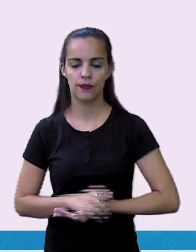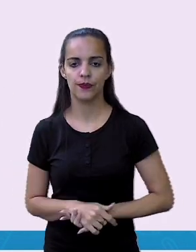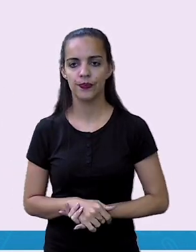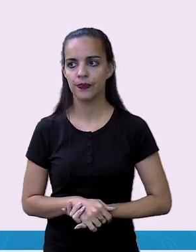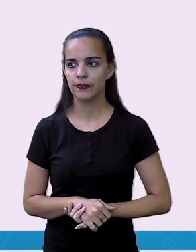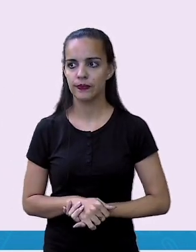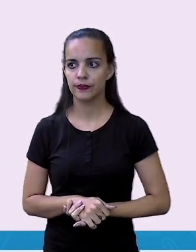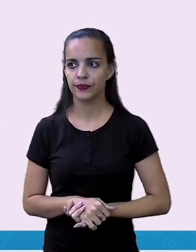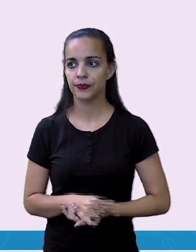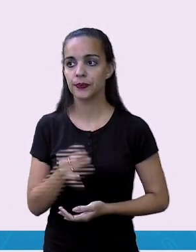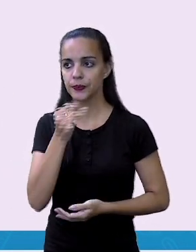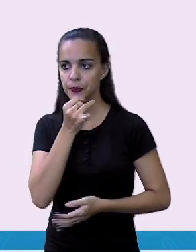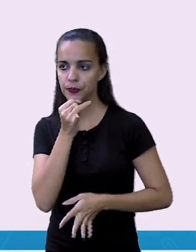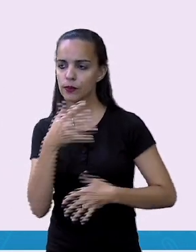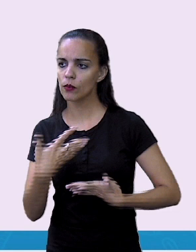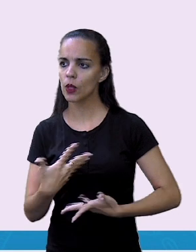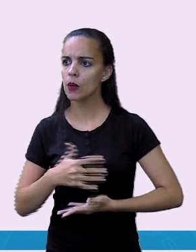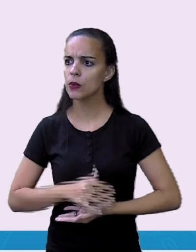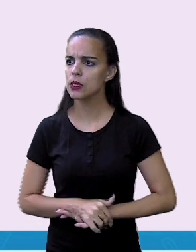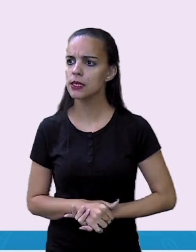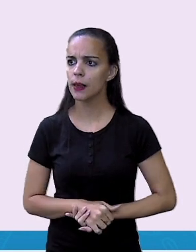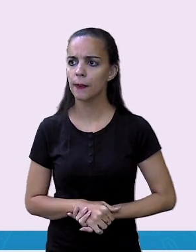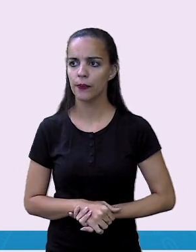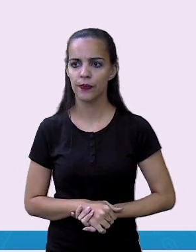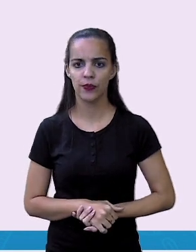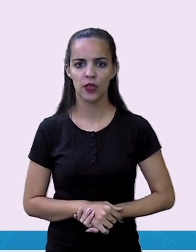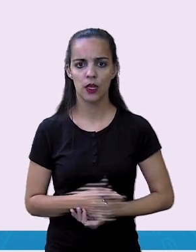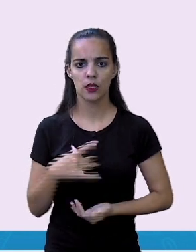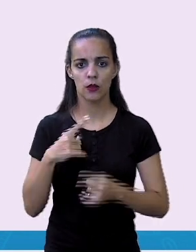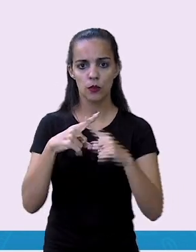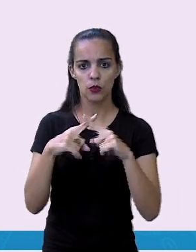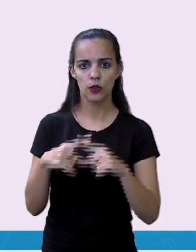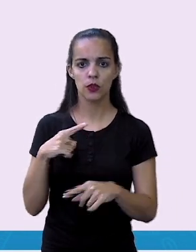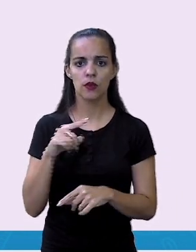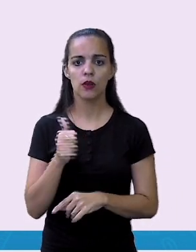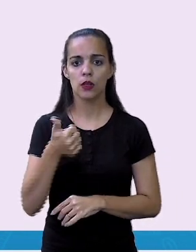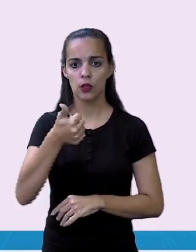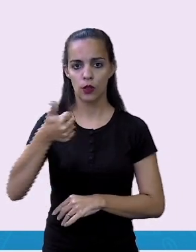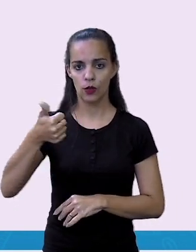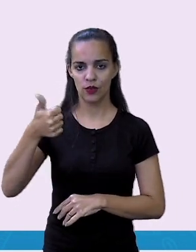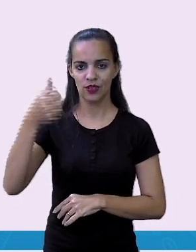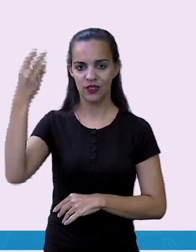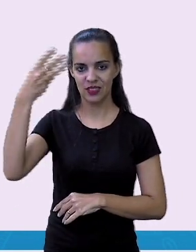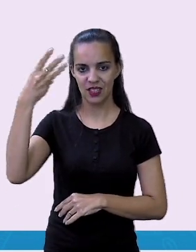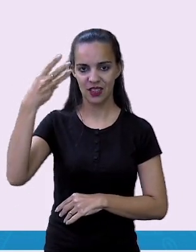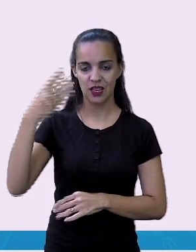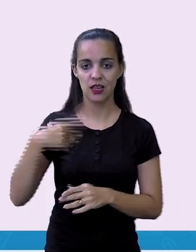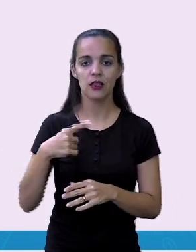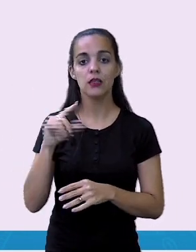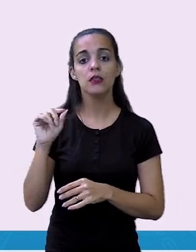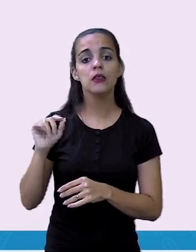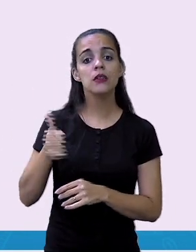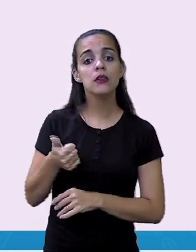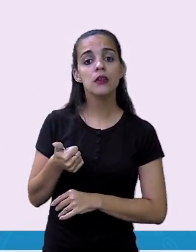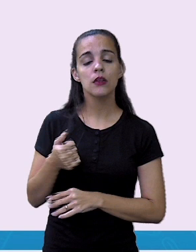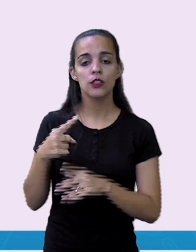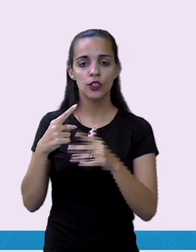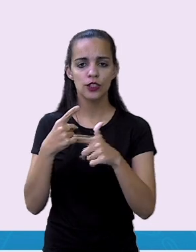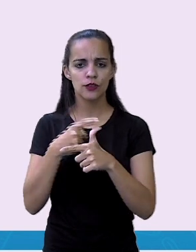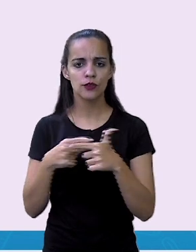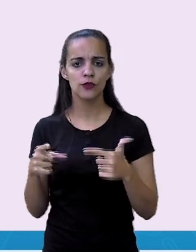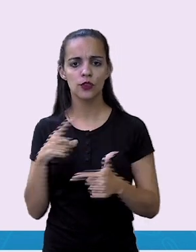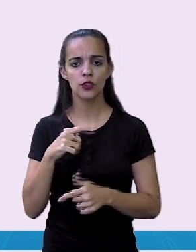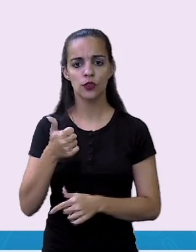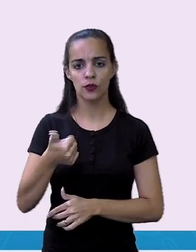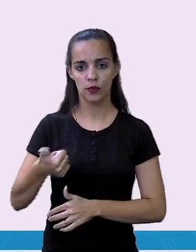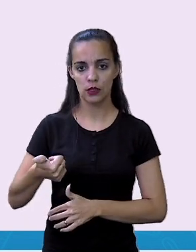Vou simplificar aqui. Por 4, vou ter 3. Por 4, vou ter 4. Então, a razão é